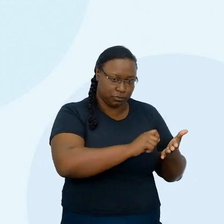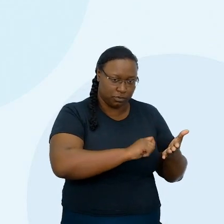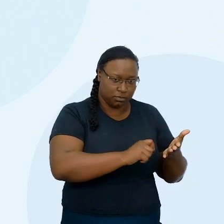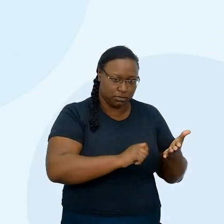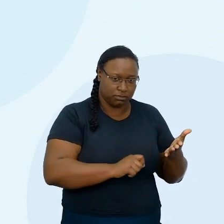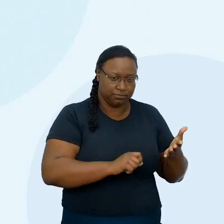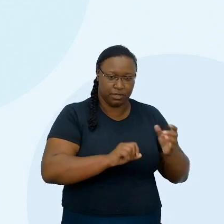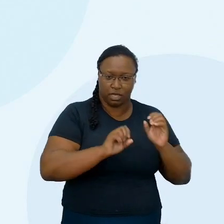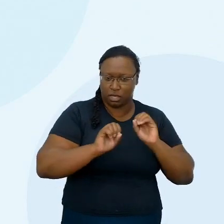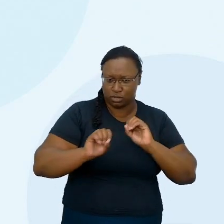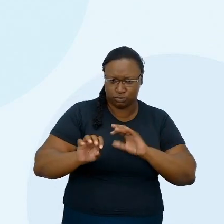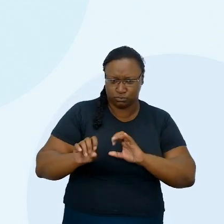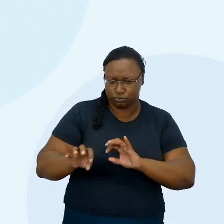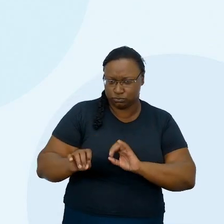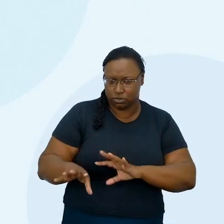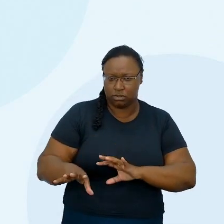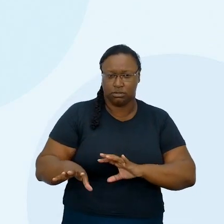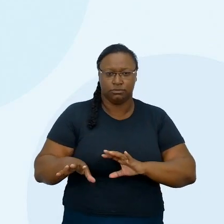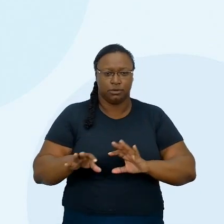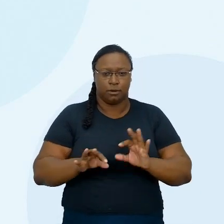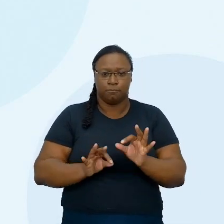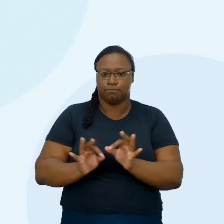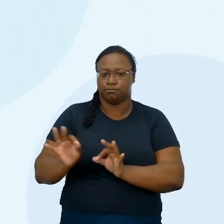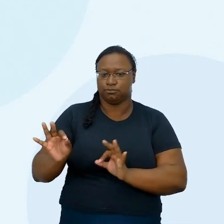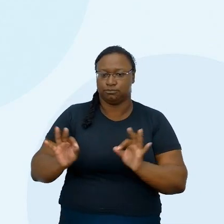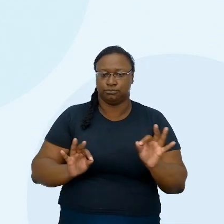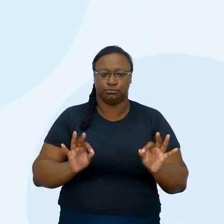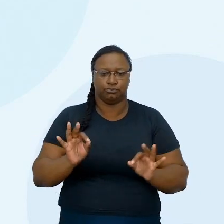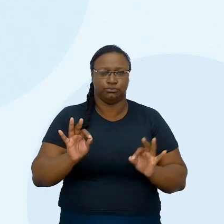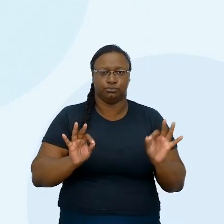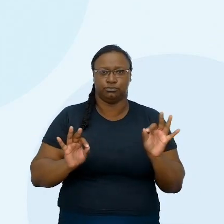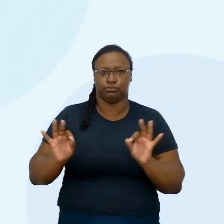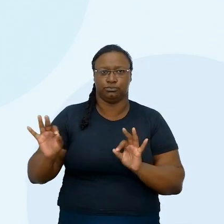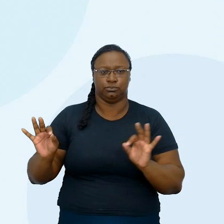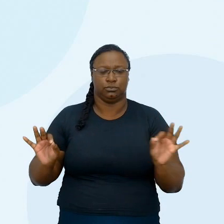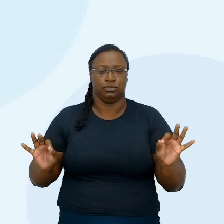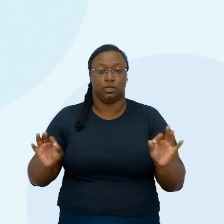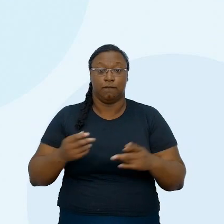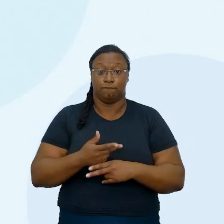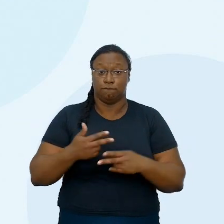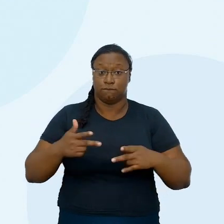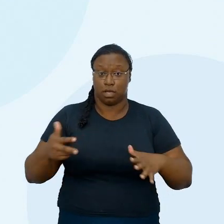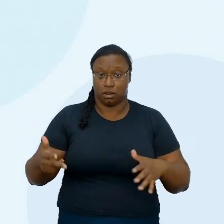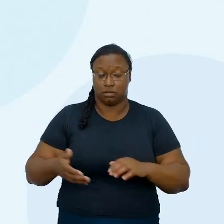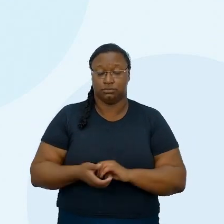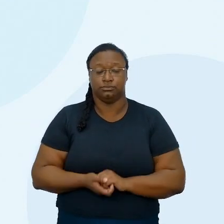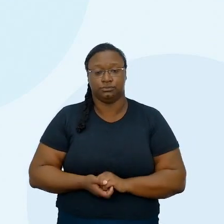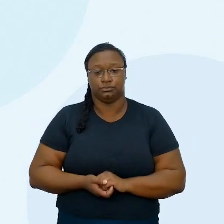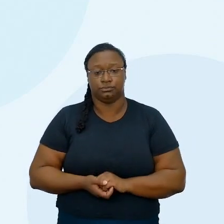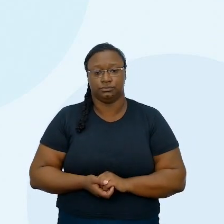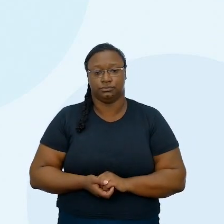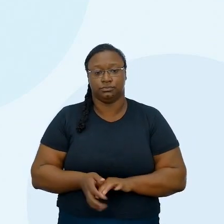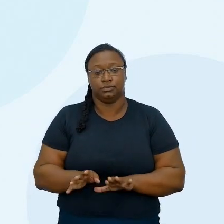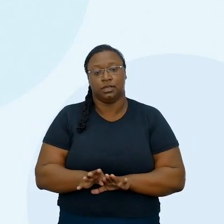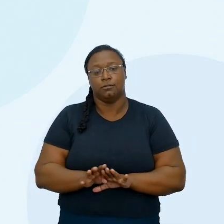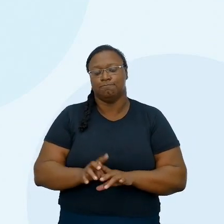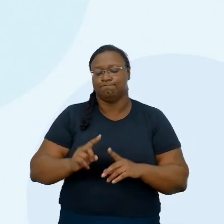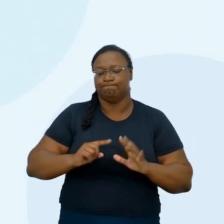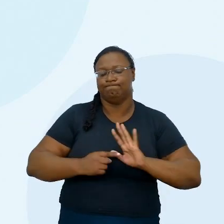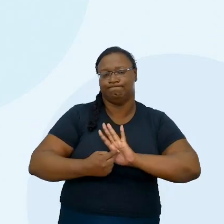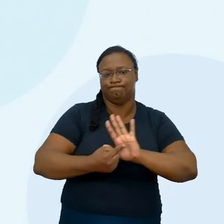estudando movimento retilíneo uniforme e variado, lógico que vão ter